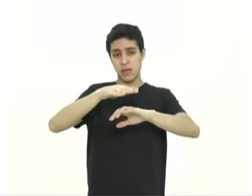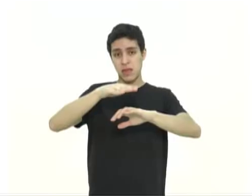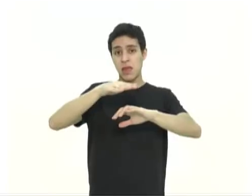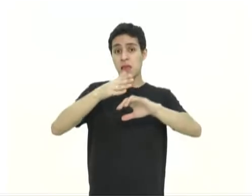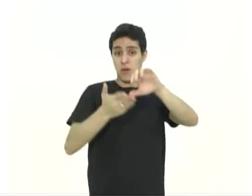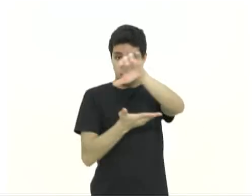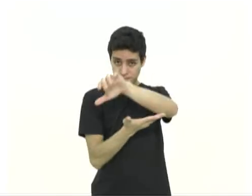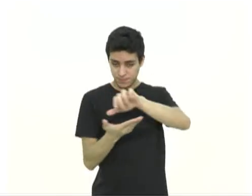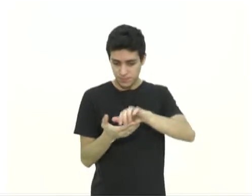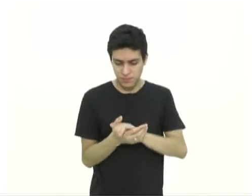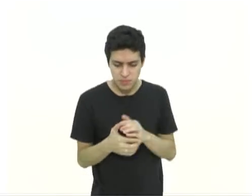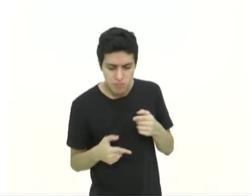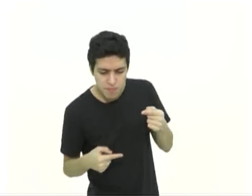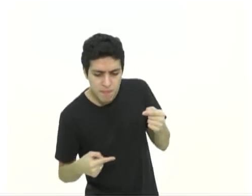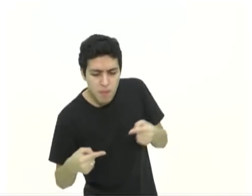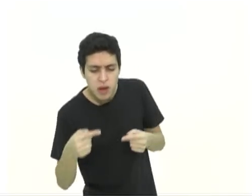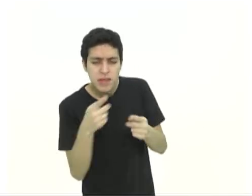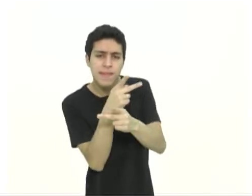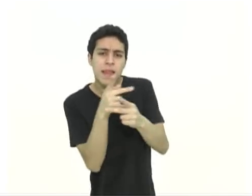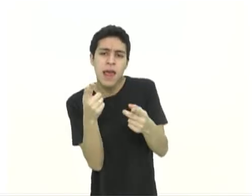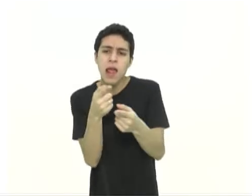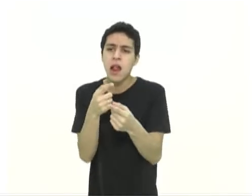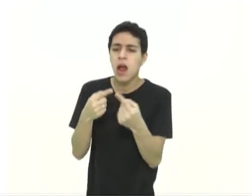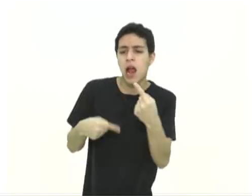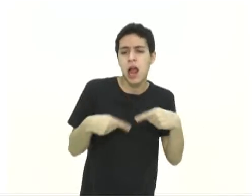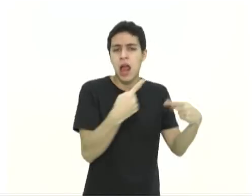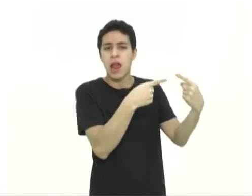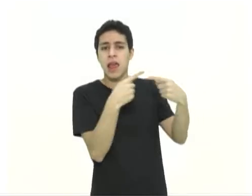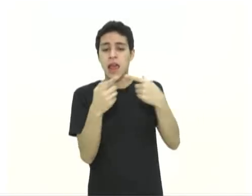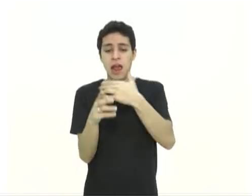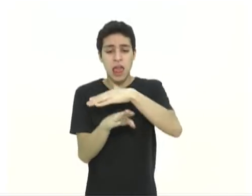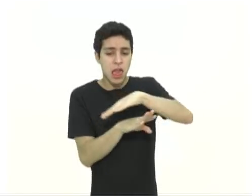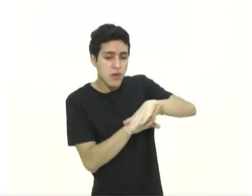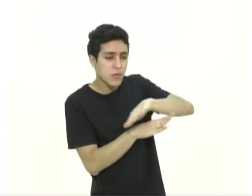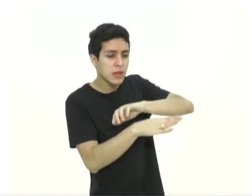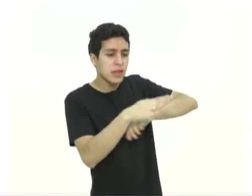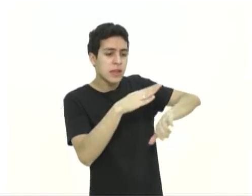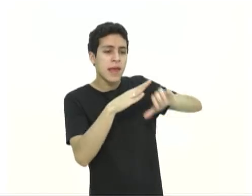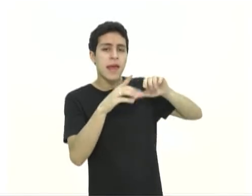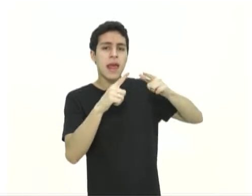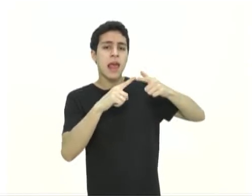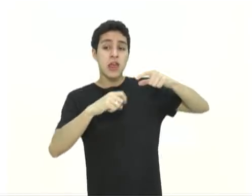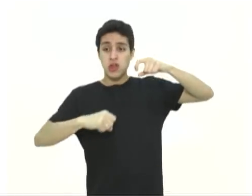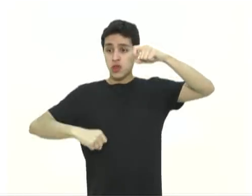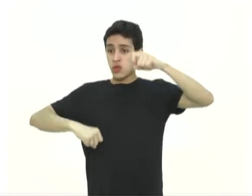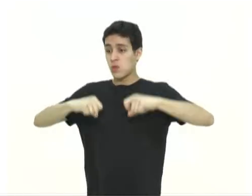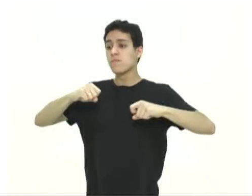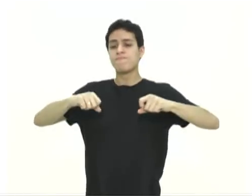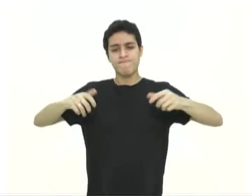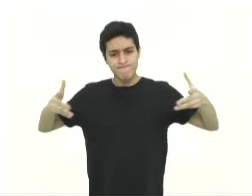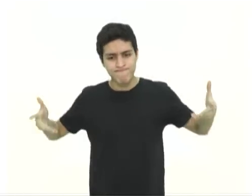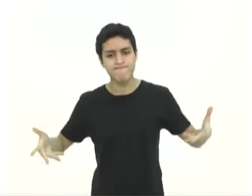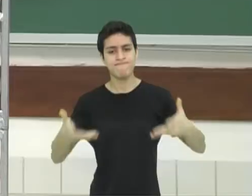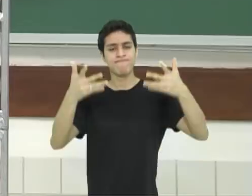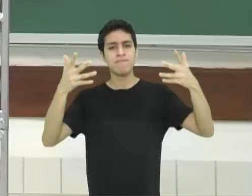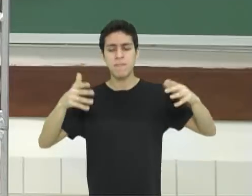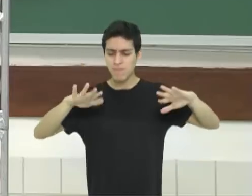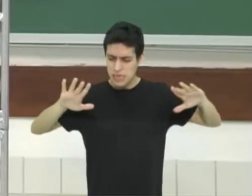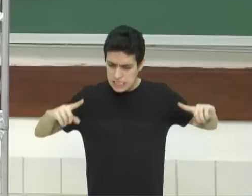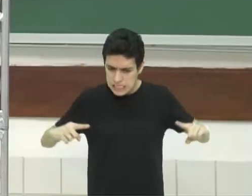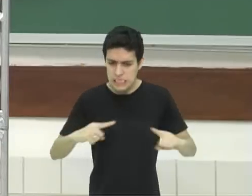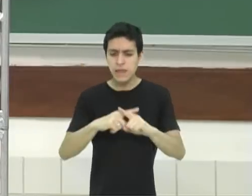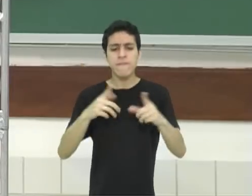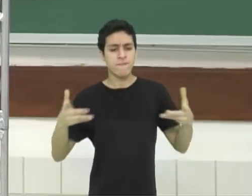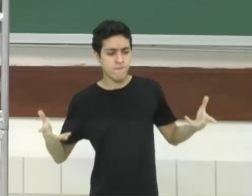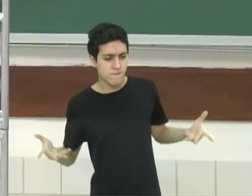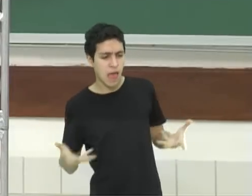Com a sua política, a União Europeia ajuda as indústrias e as empresas a se tornarem mais competitivas. Elas são